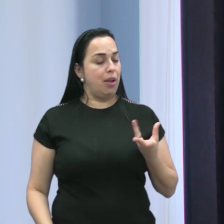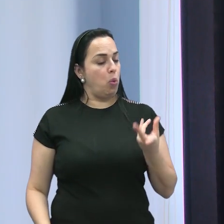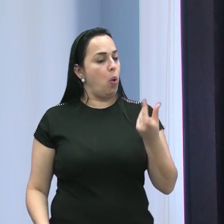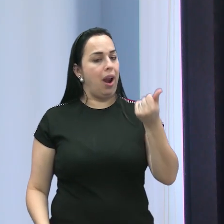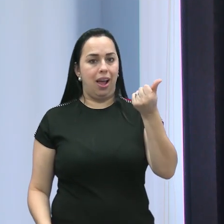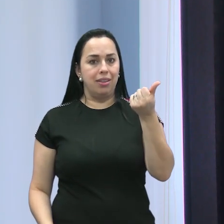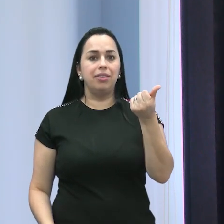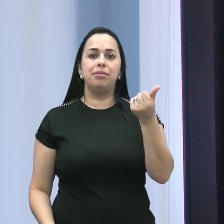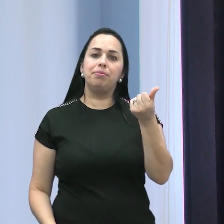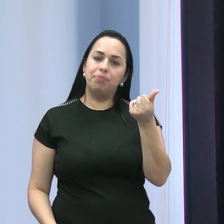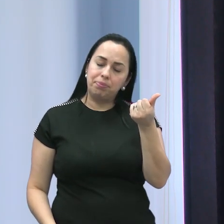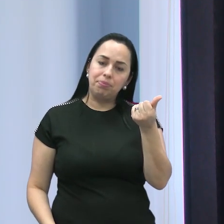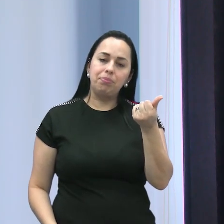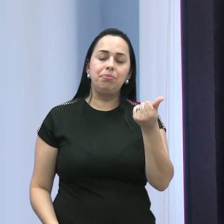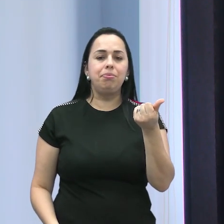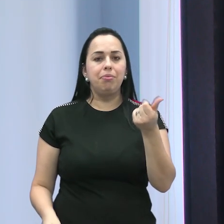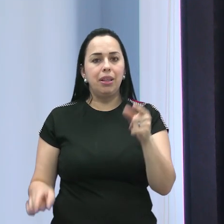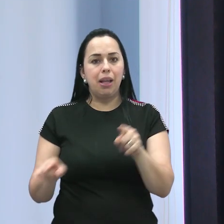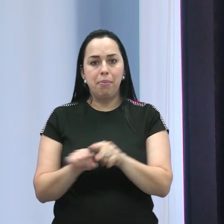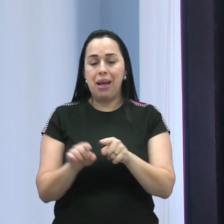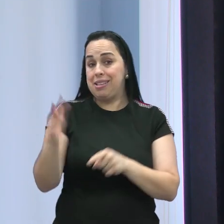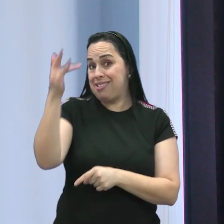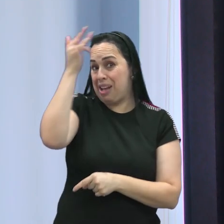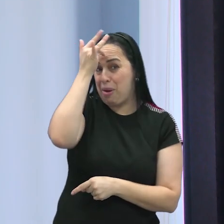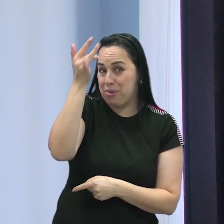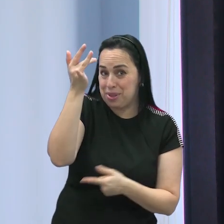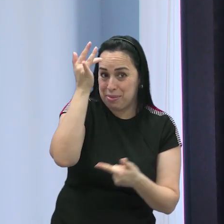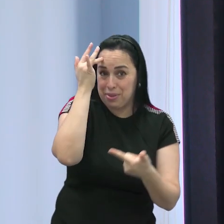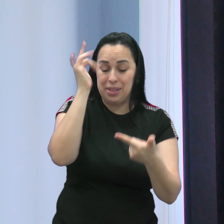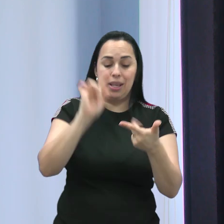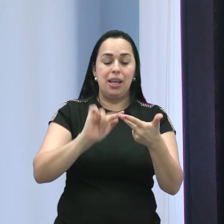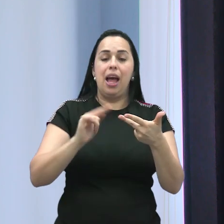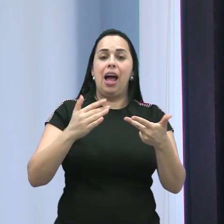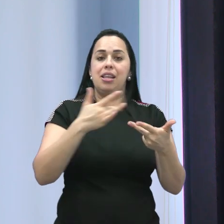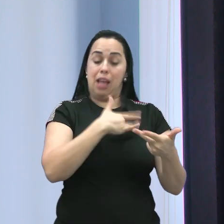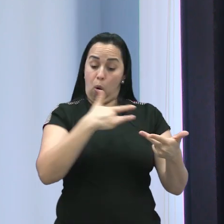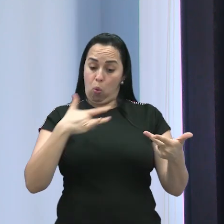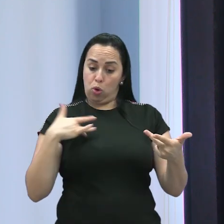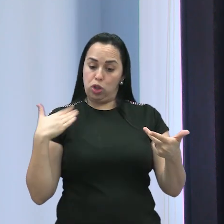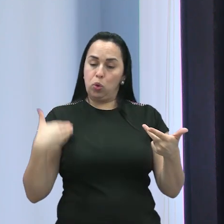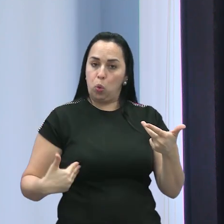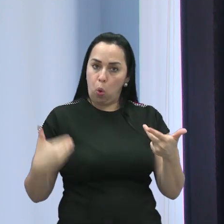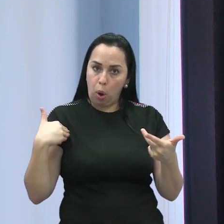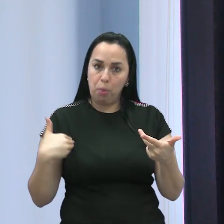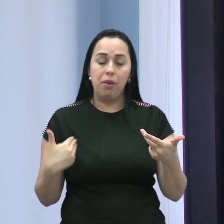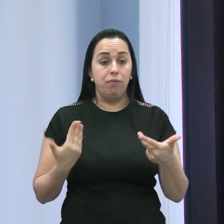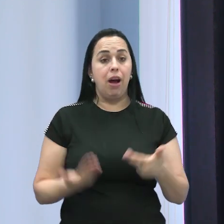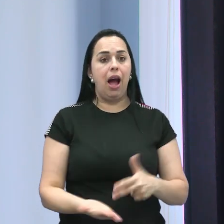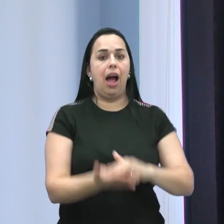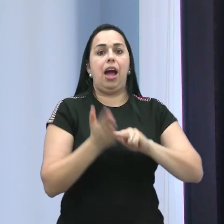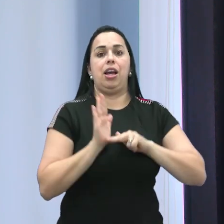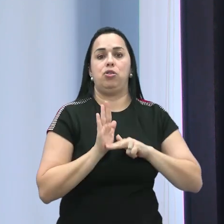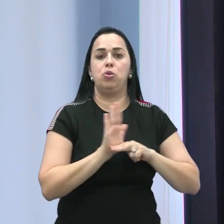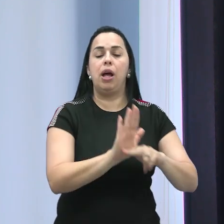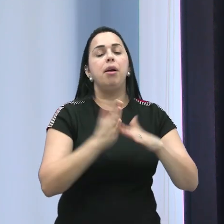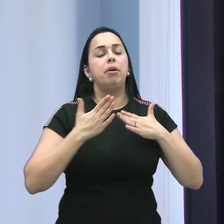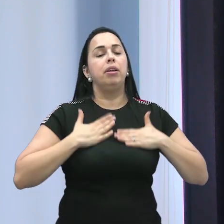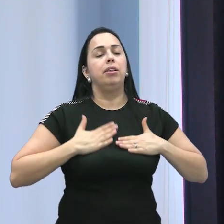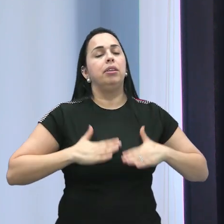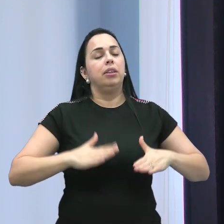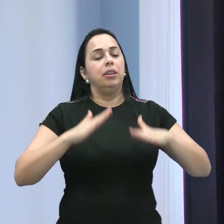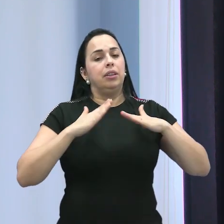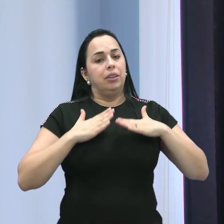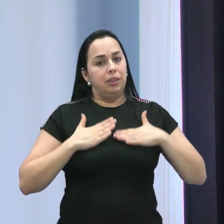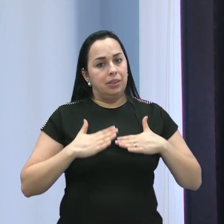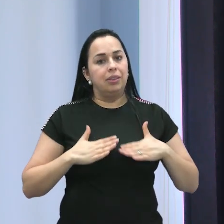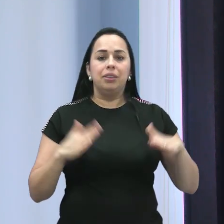vida desse trabalhador, a questão da saúde mental, saúde física, vai colaborar bastante esse descanso,